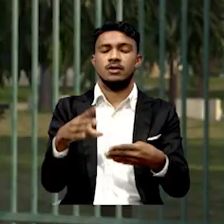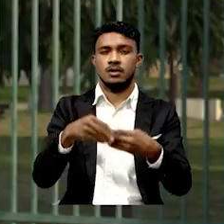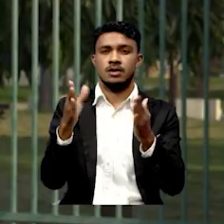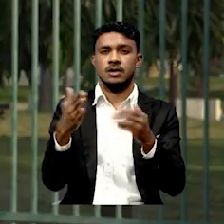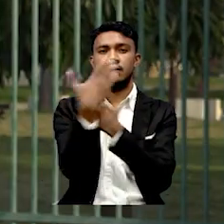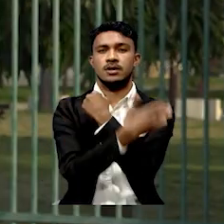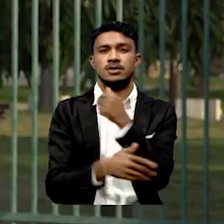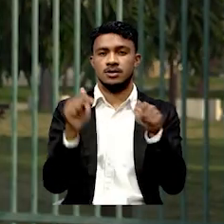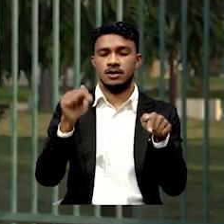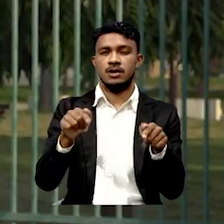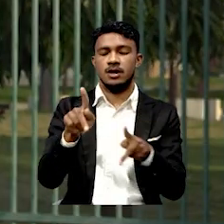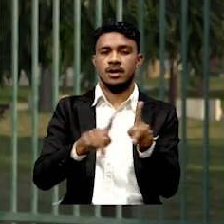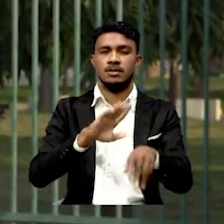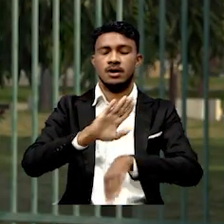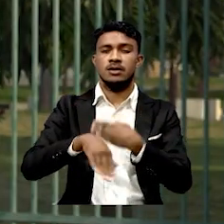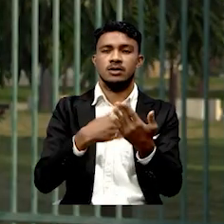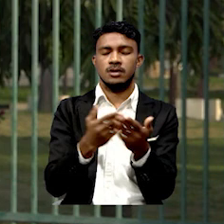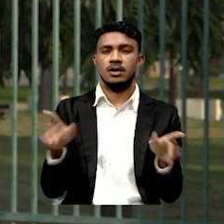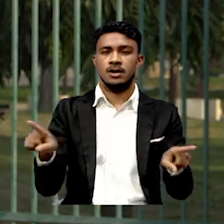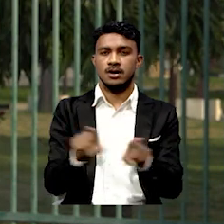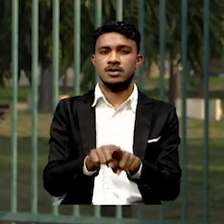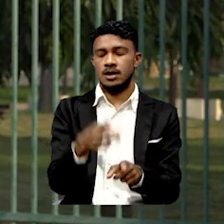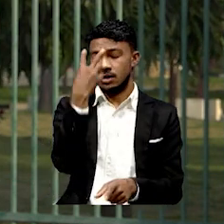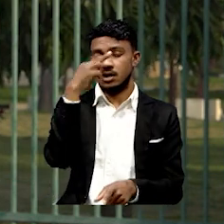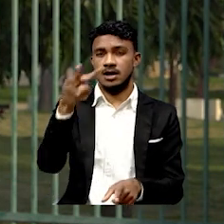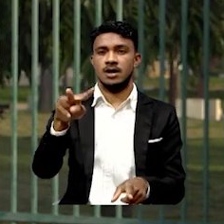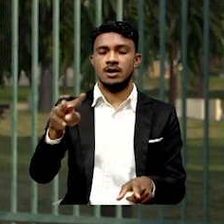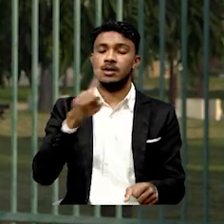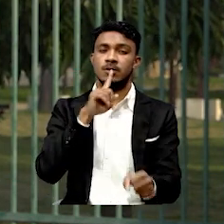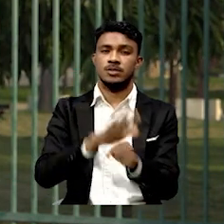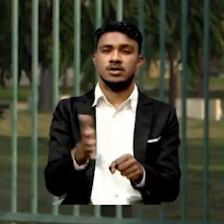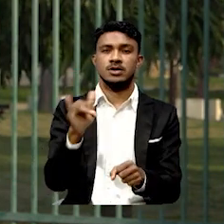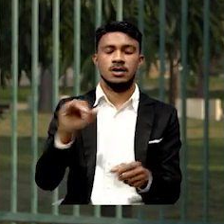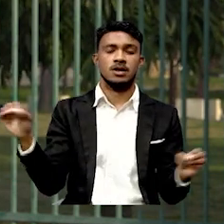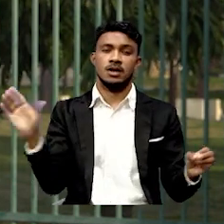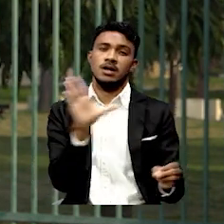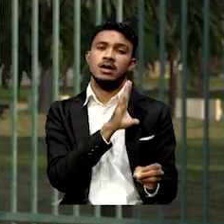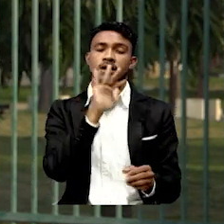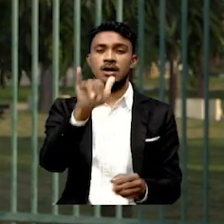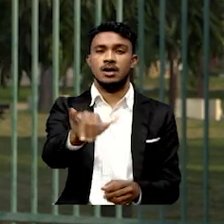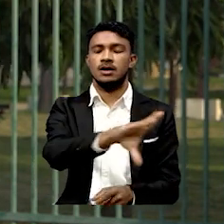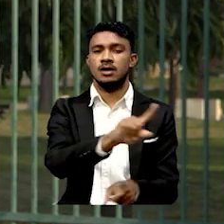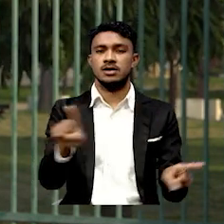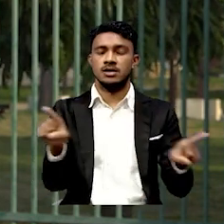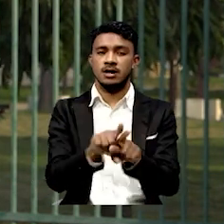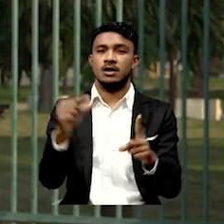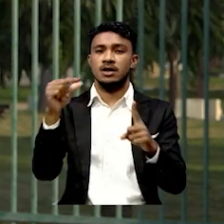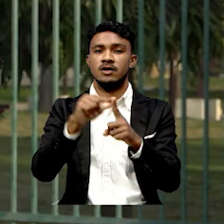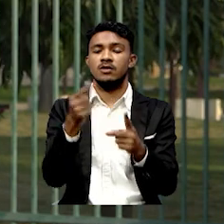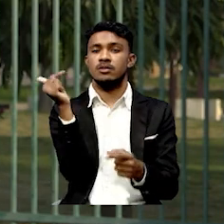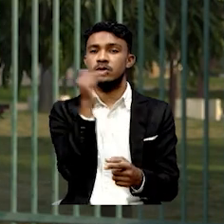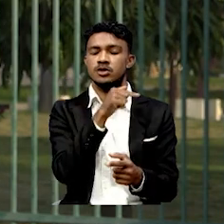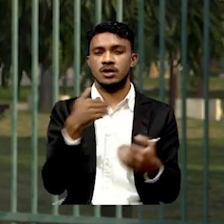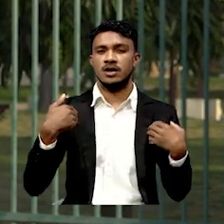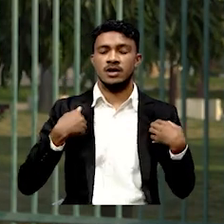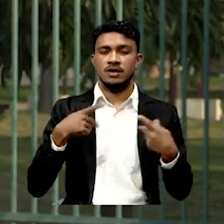raidane. Povo anesa mai bain sempre hakara kare kata kompromisu sirane sila hela de tanesan ye fuang mamu ki ha palku kampanya